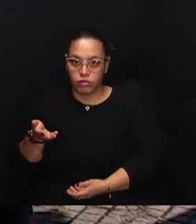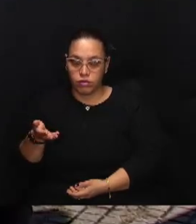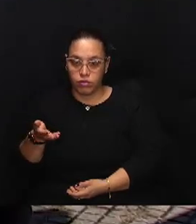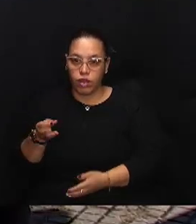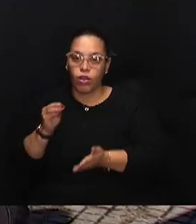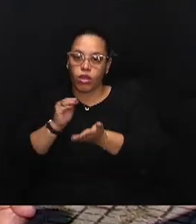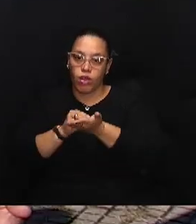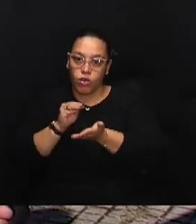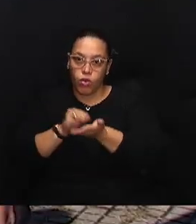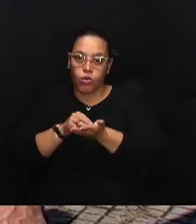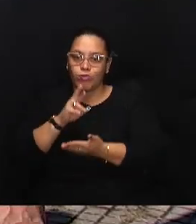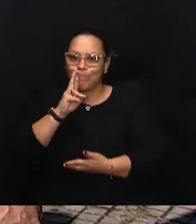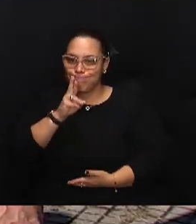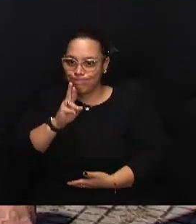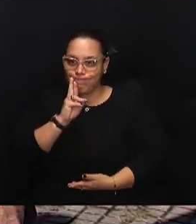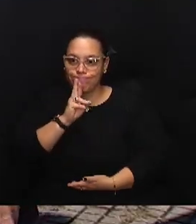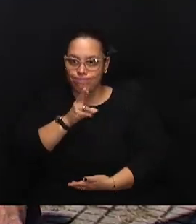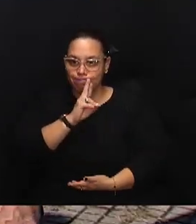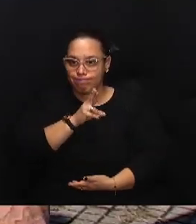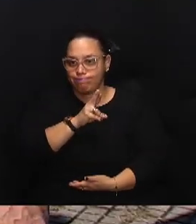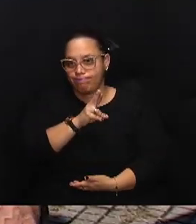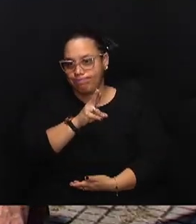ausência de respostas